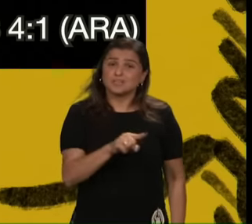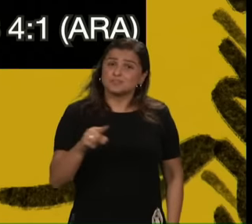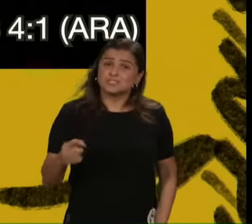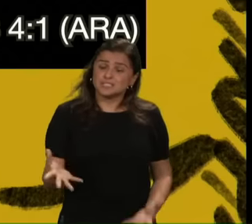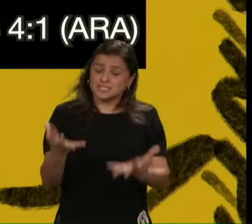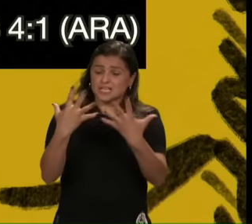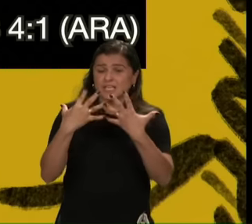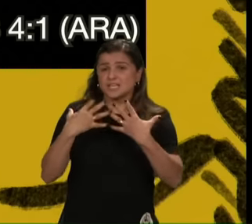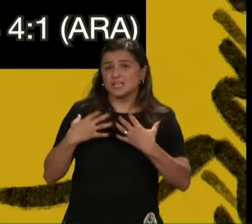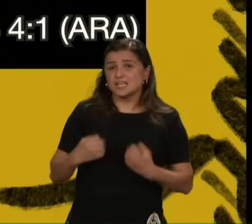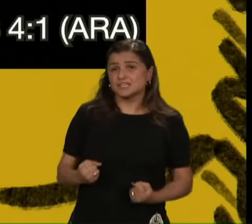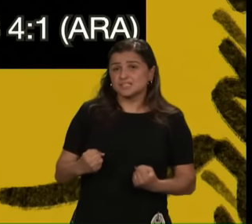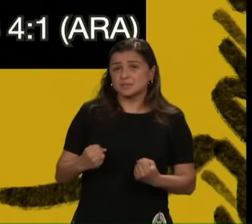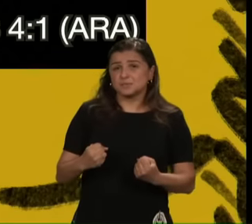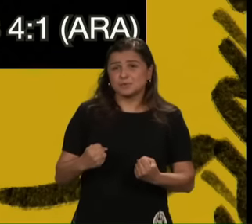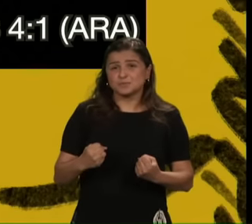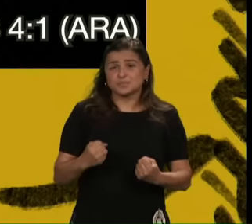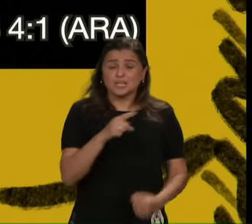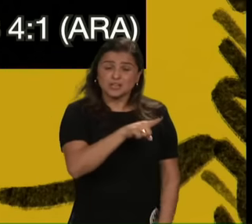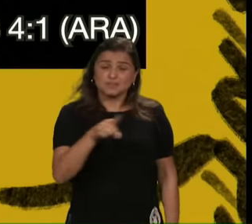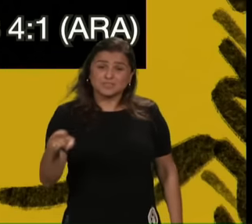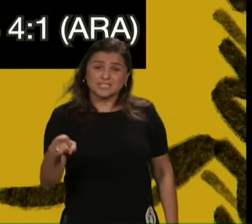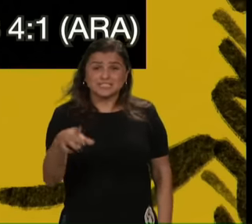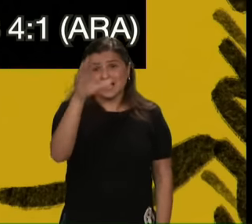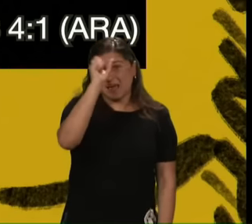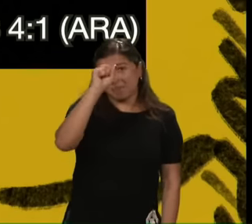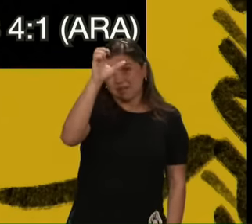quanto a maneira porque deveis viver e